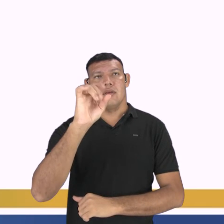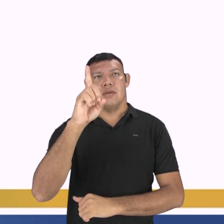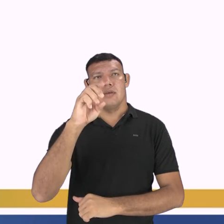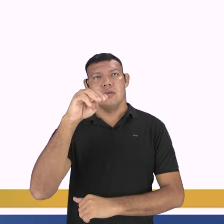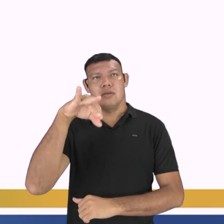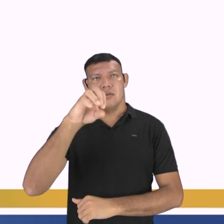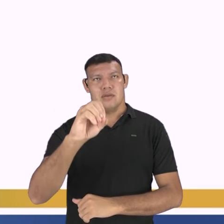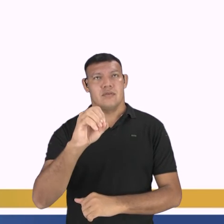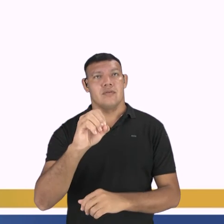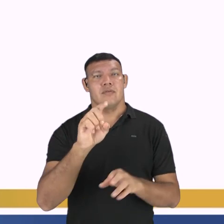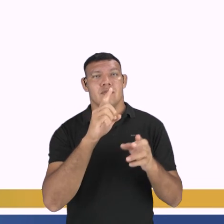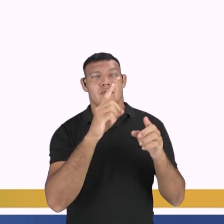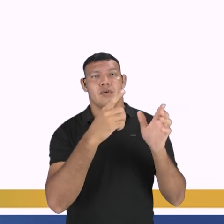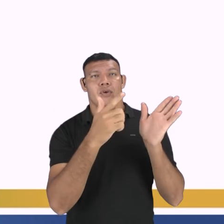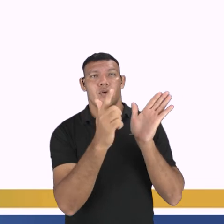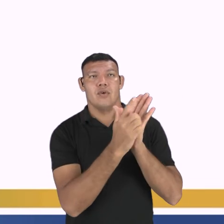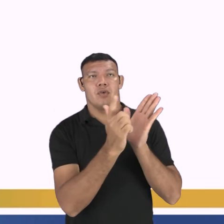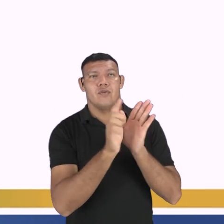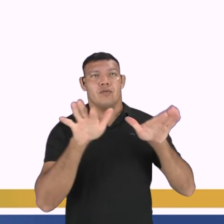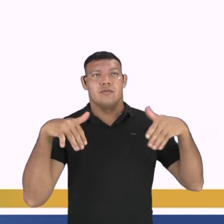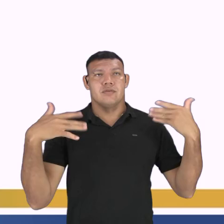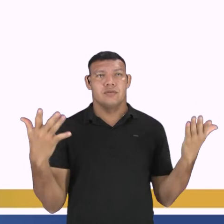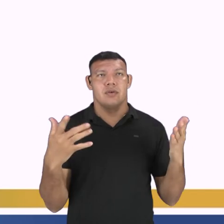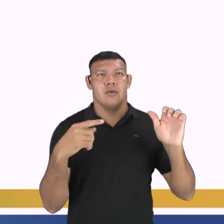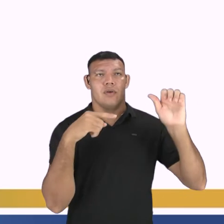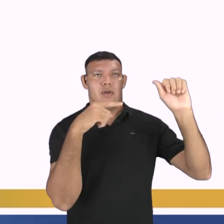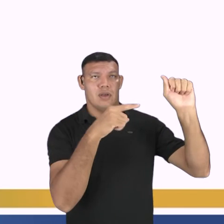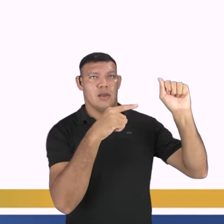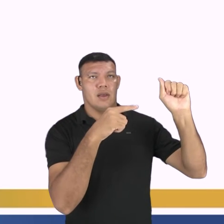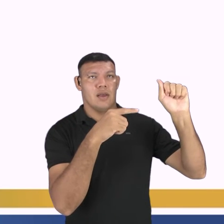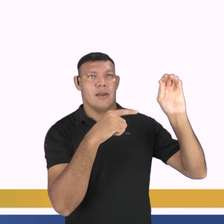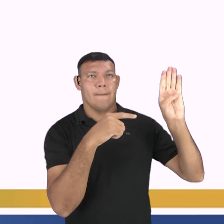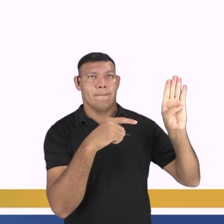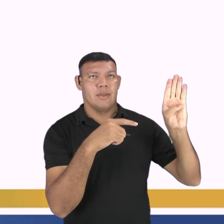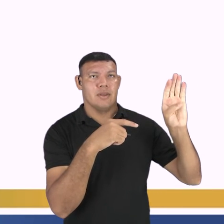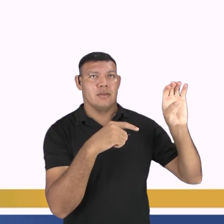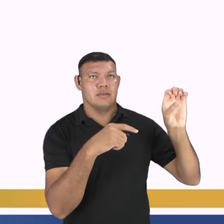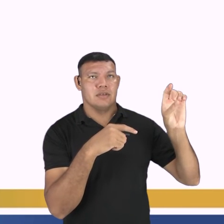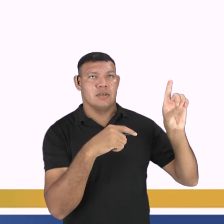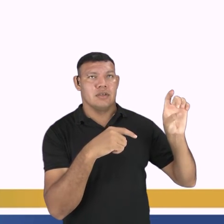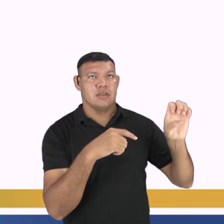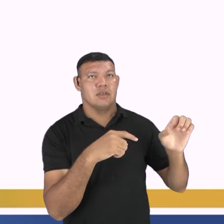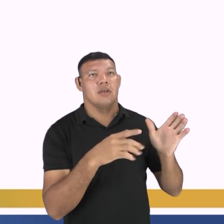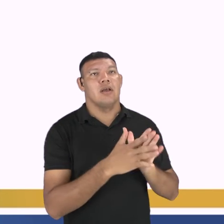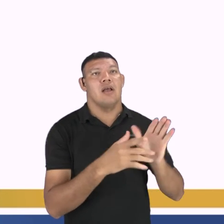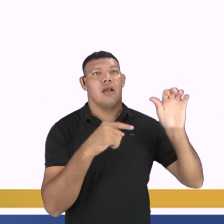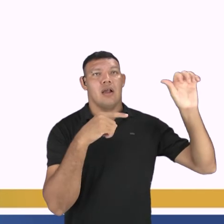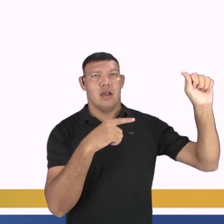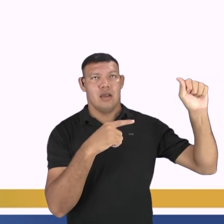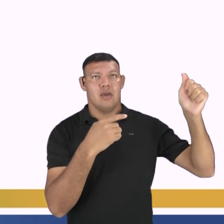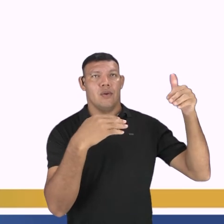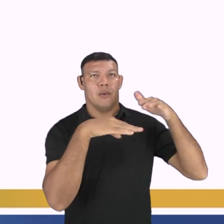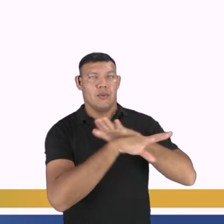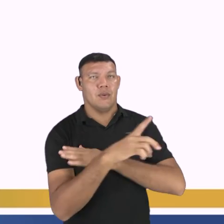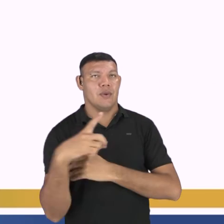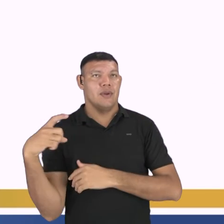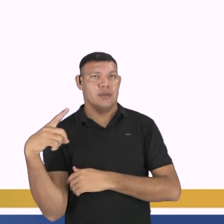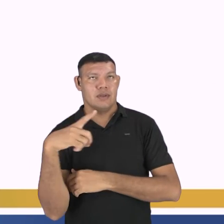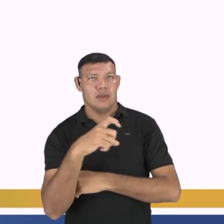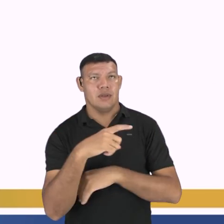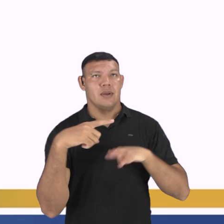de letra A, armazenar espermatozoides. Letra B, produzir hormônio sexual